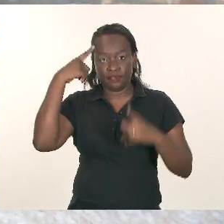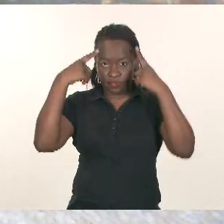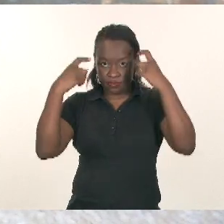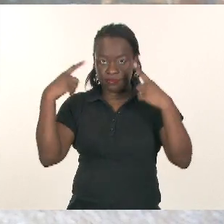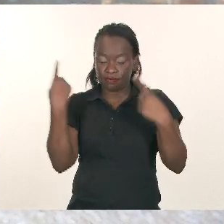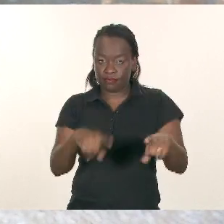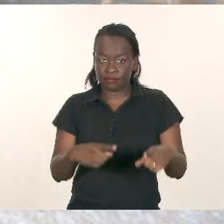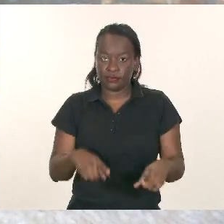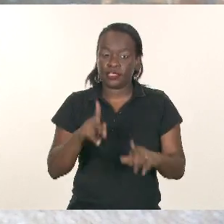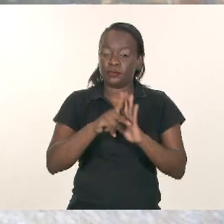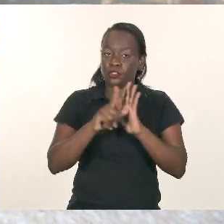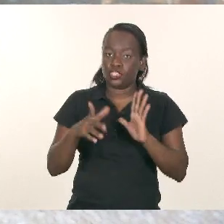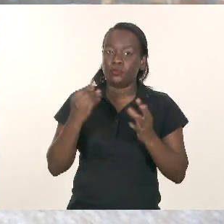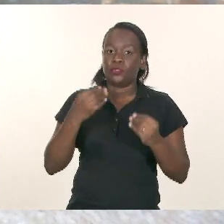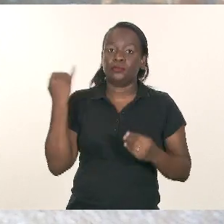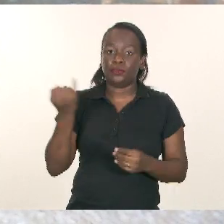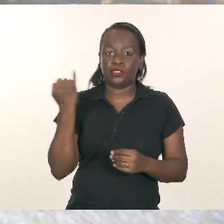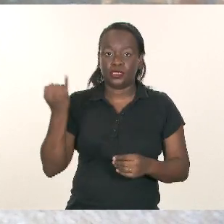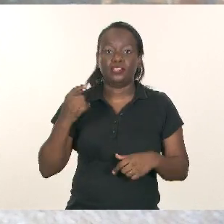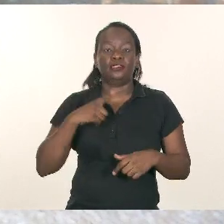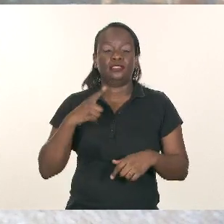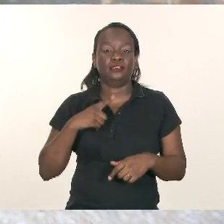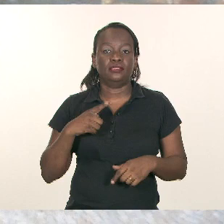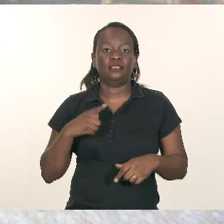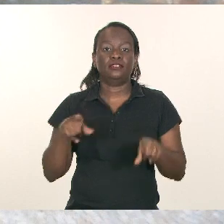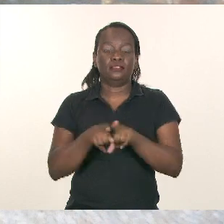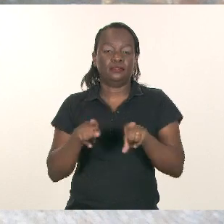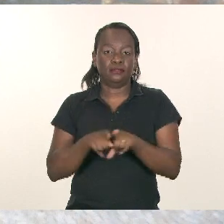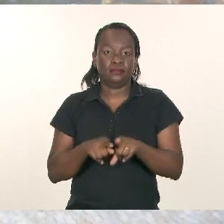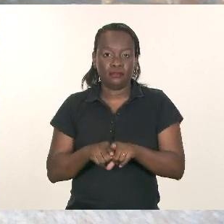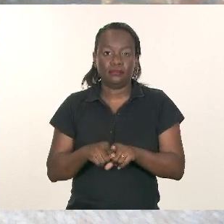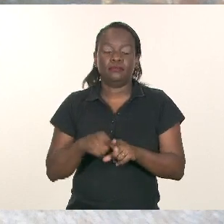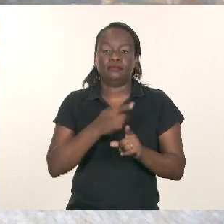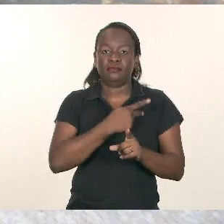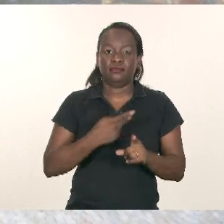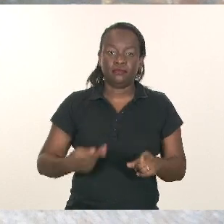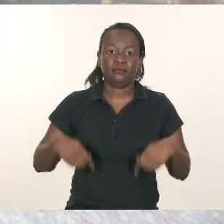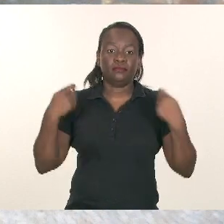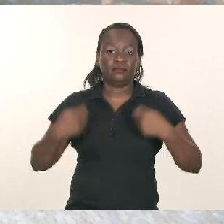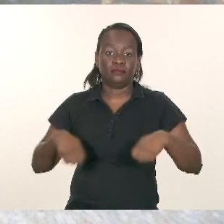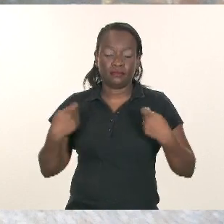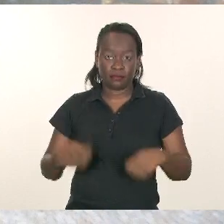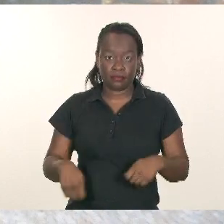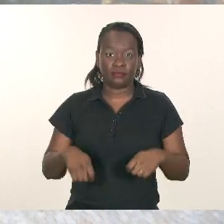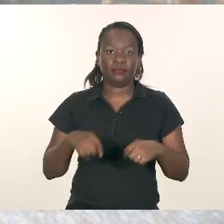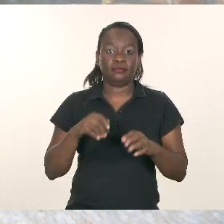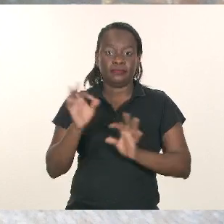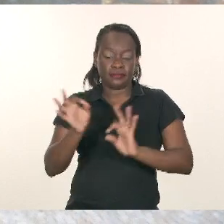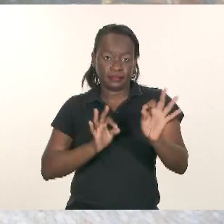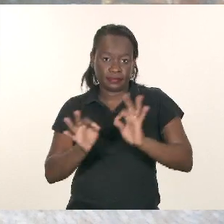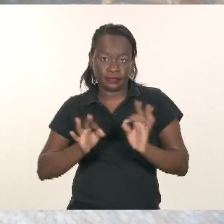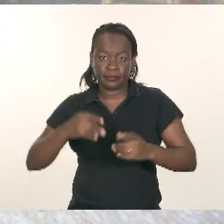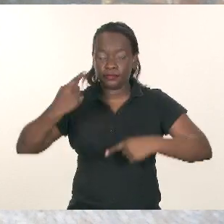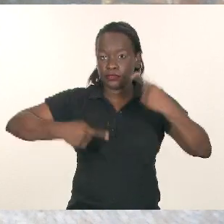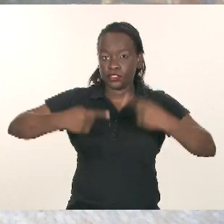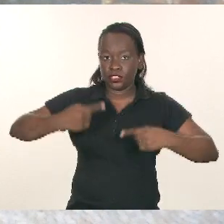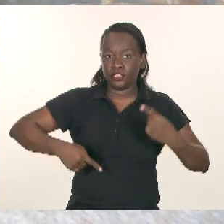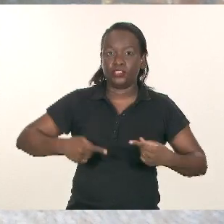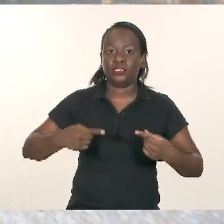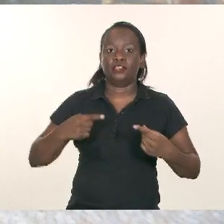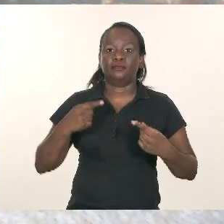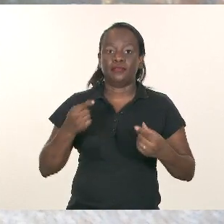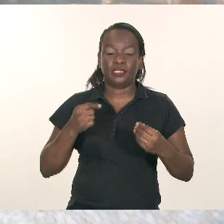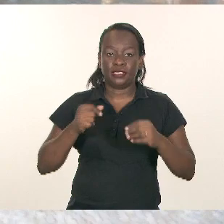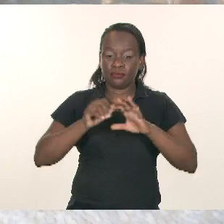um projeto super importante que traz também, senhor presidente, a necessidade de formularmos políticas para